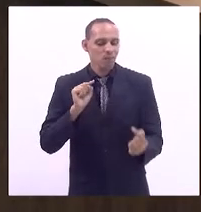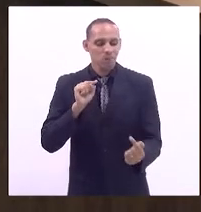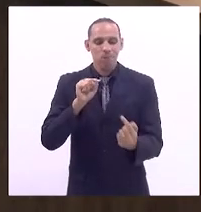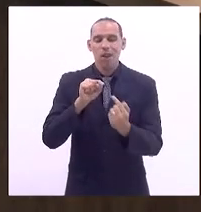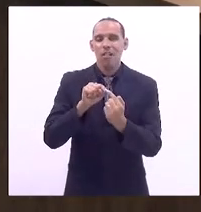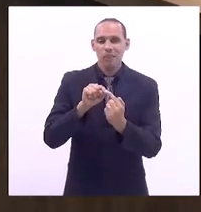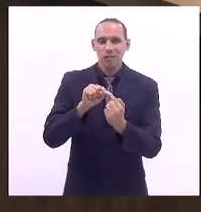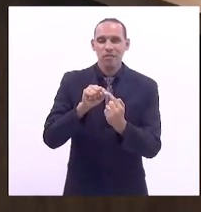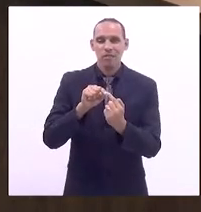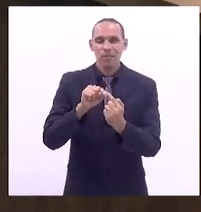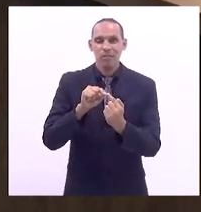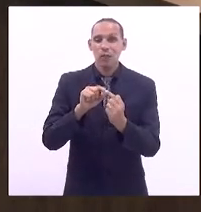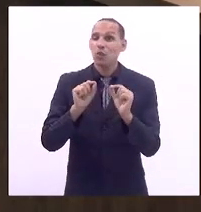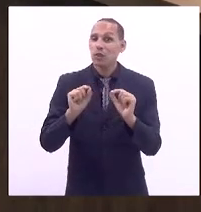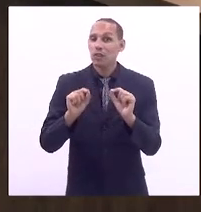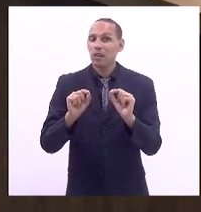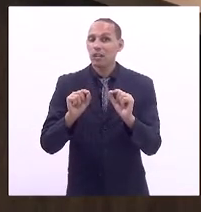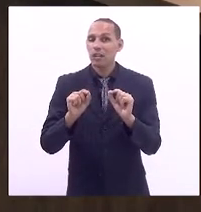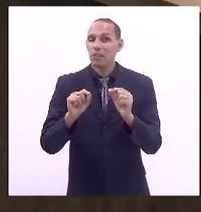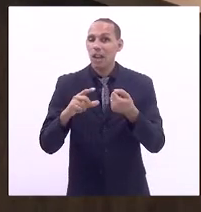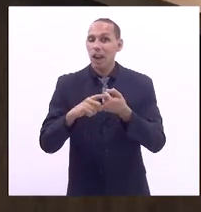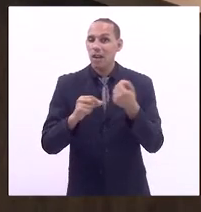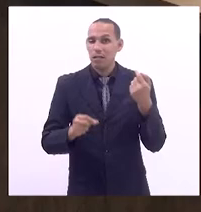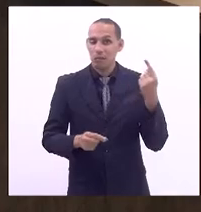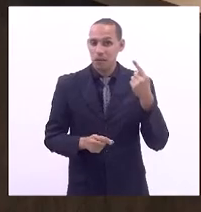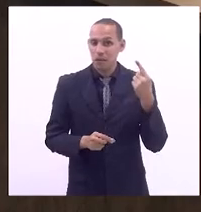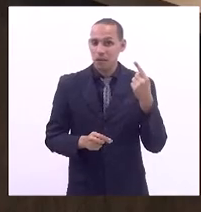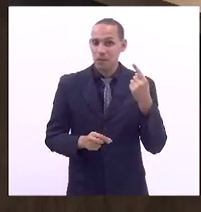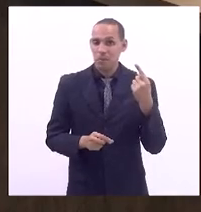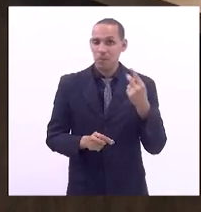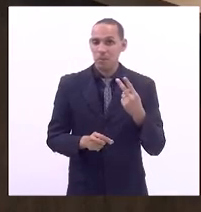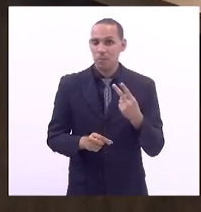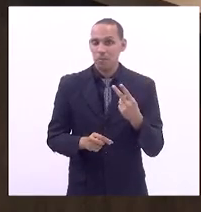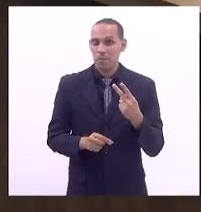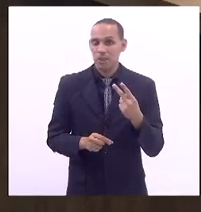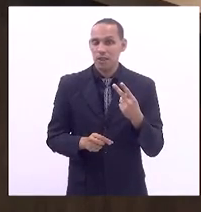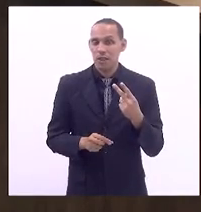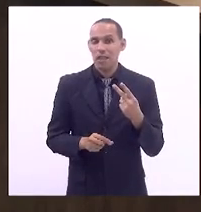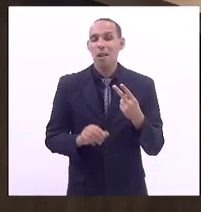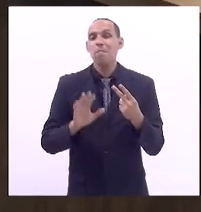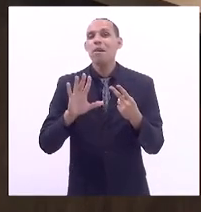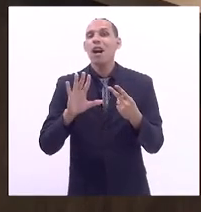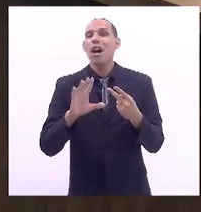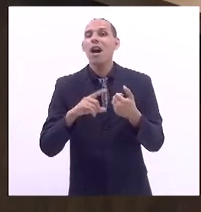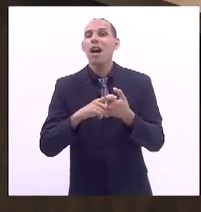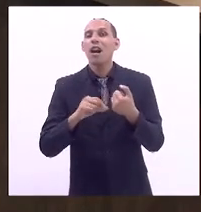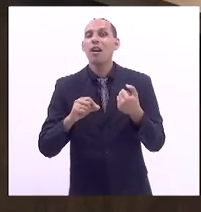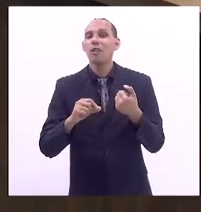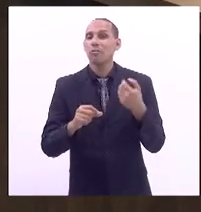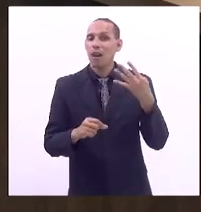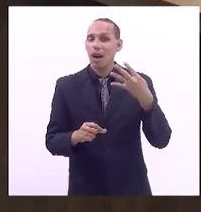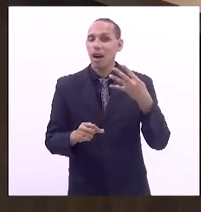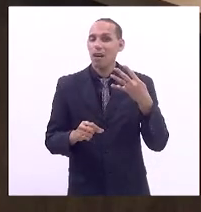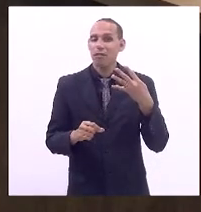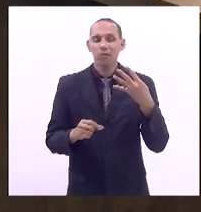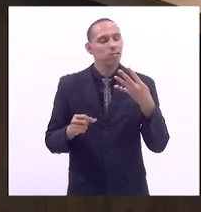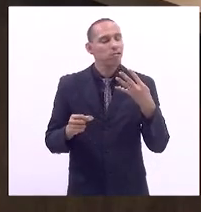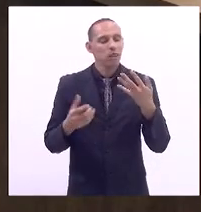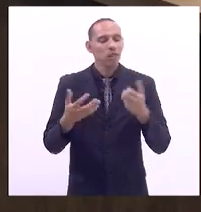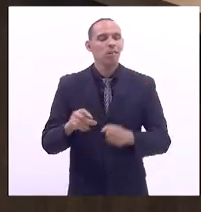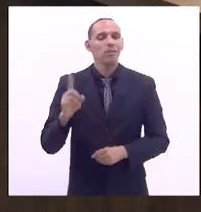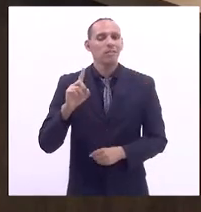favorável aos primeiros artigos com exceção do artigo ao quarto né